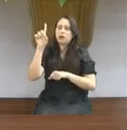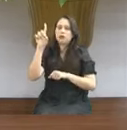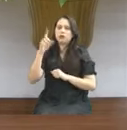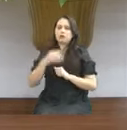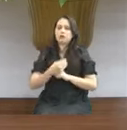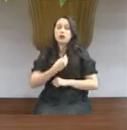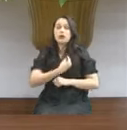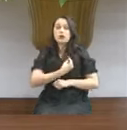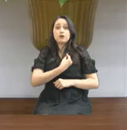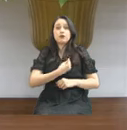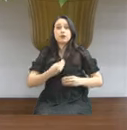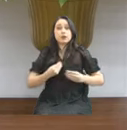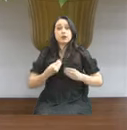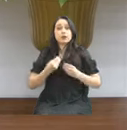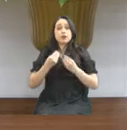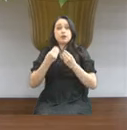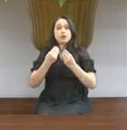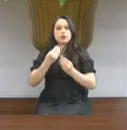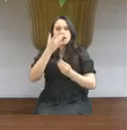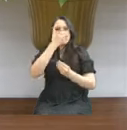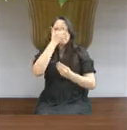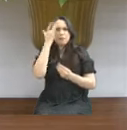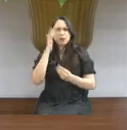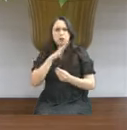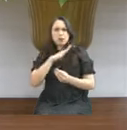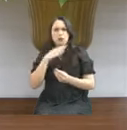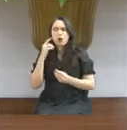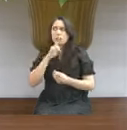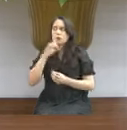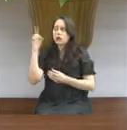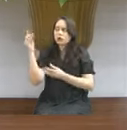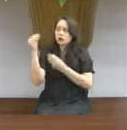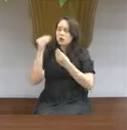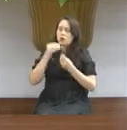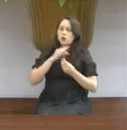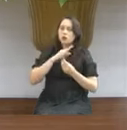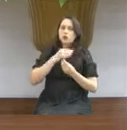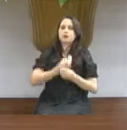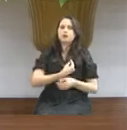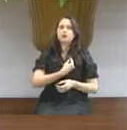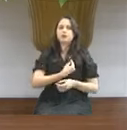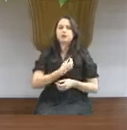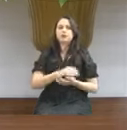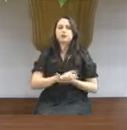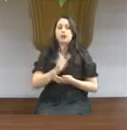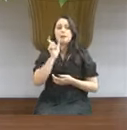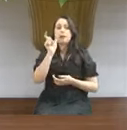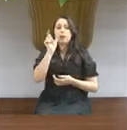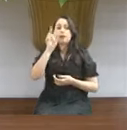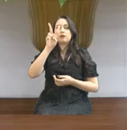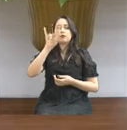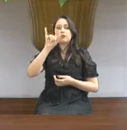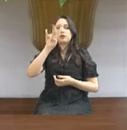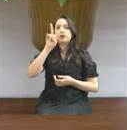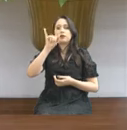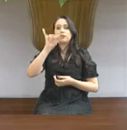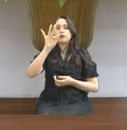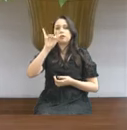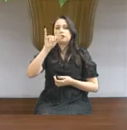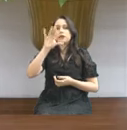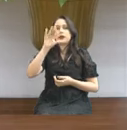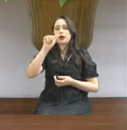vivifica os mortos. A palavra vivificar no grego significa